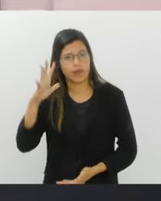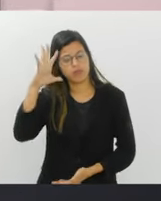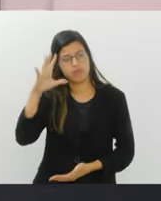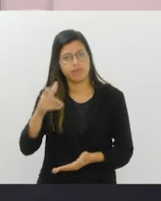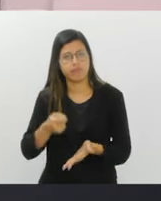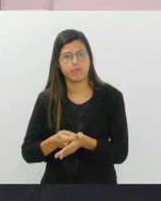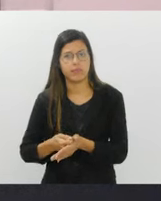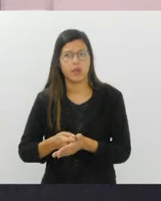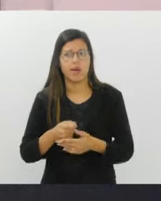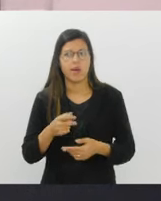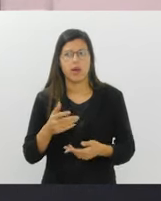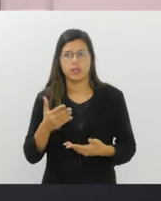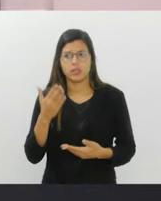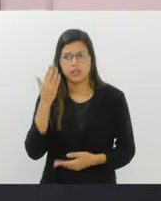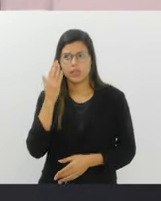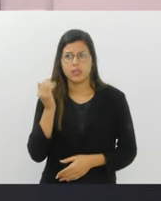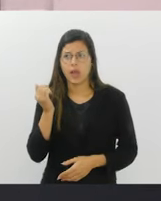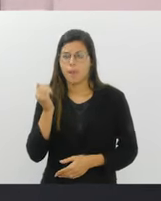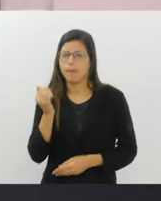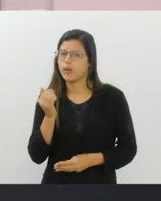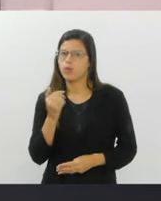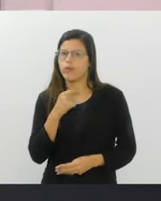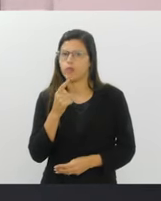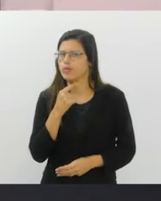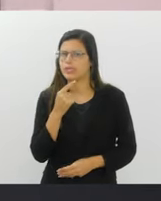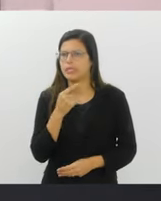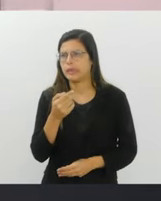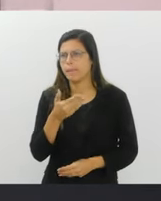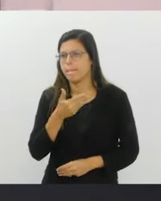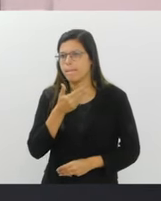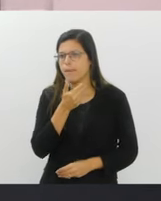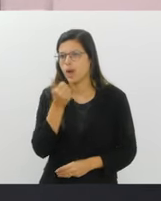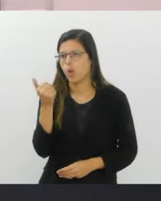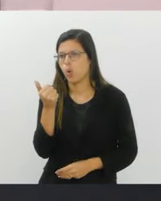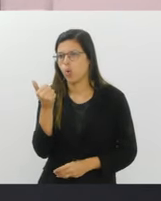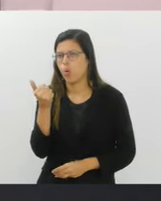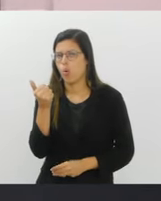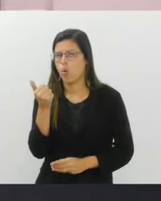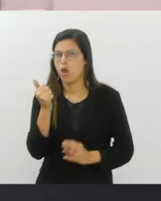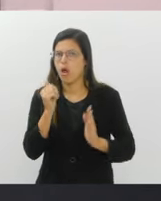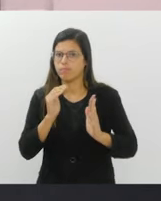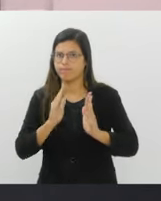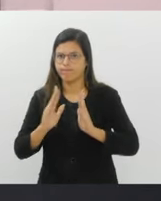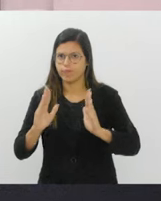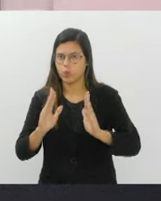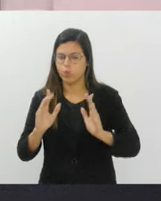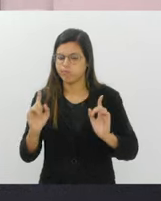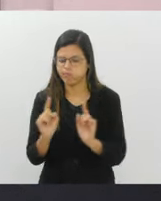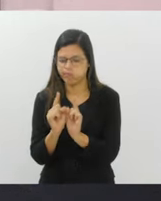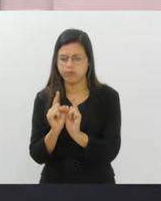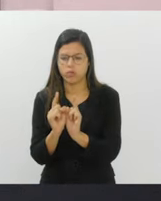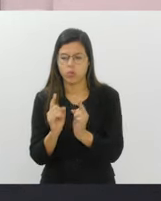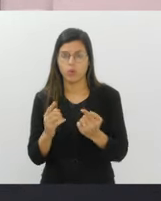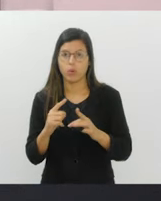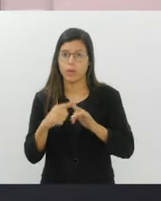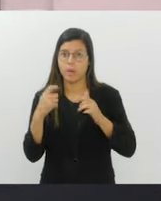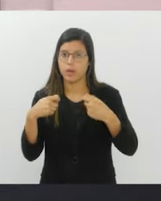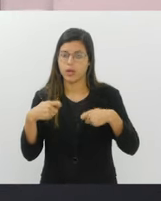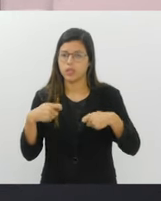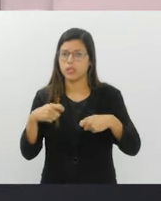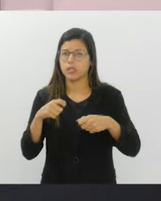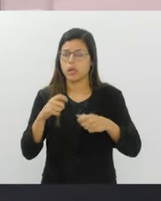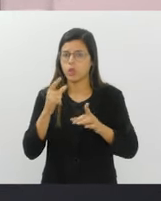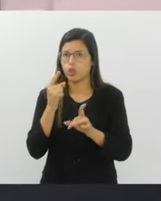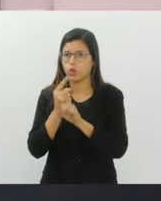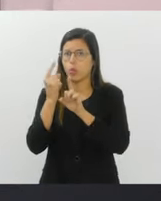que, dentro do possível, a gente não vai melhorar o serviço no curto prazo. Mas a gente tem que achar uma saída agora para